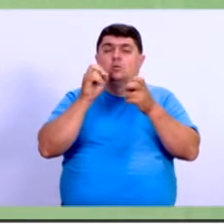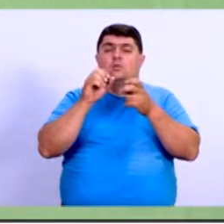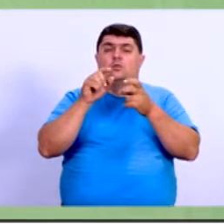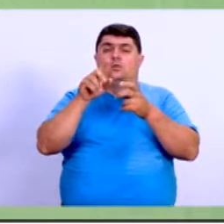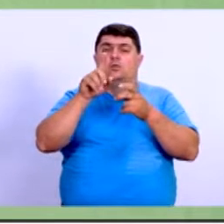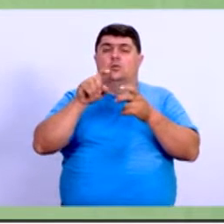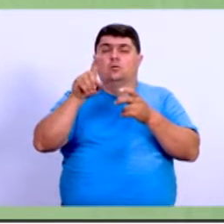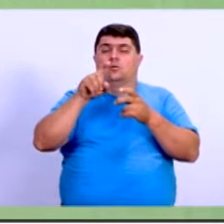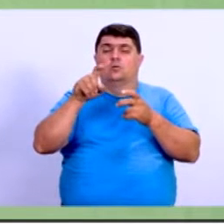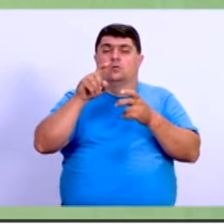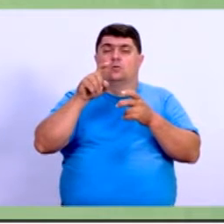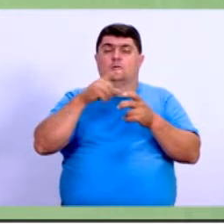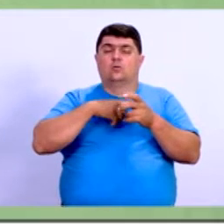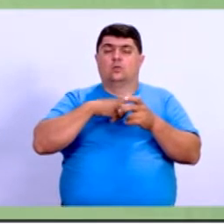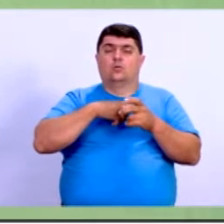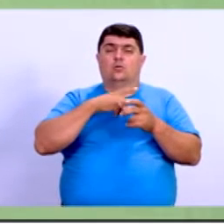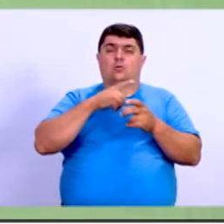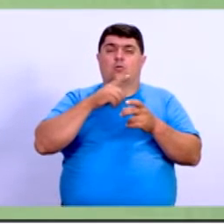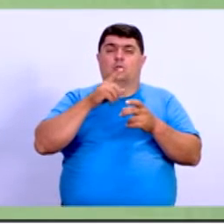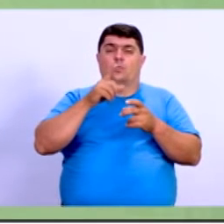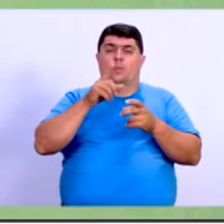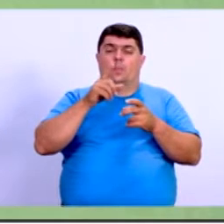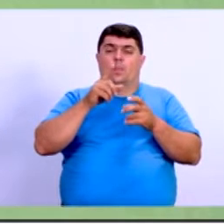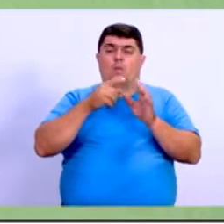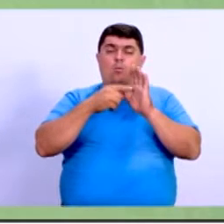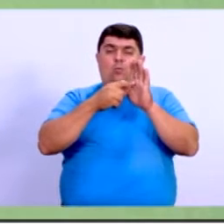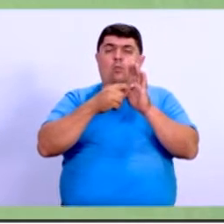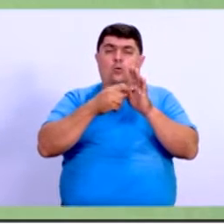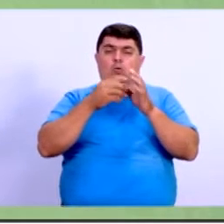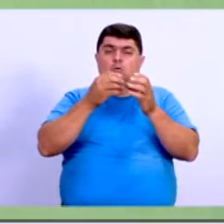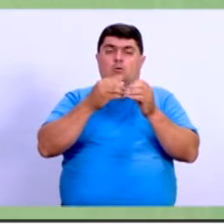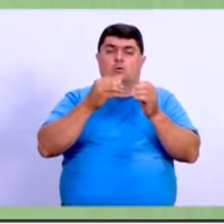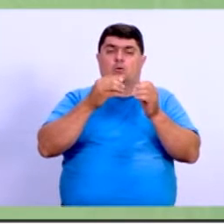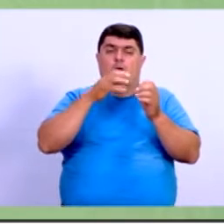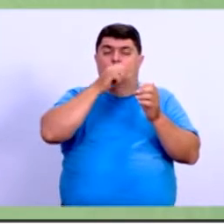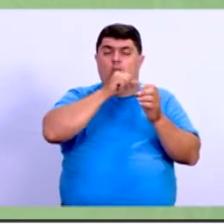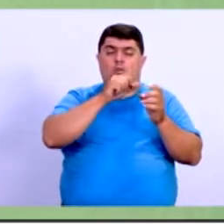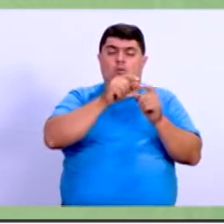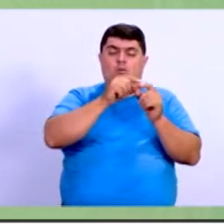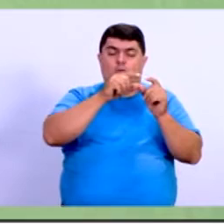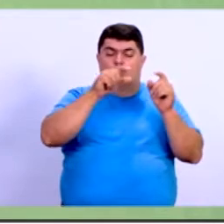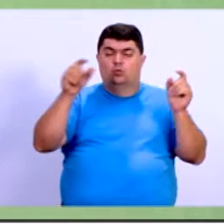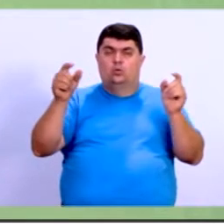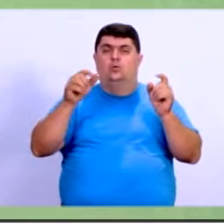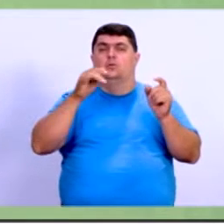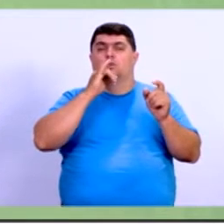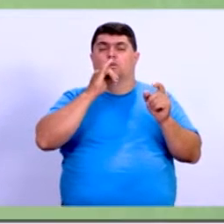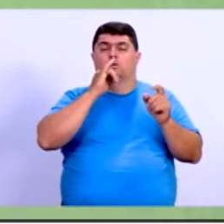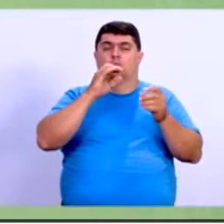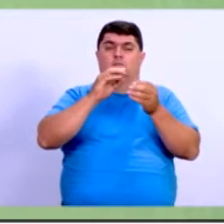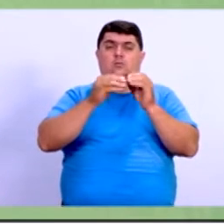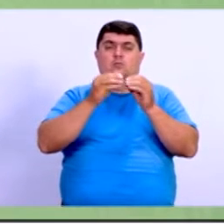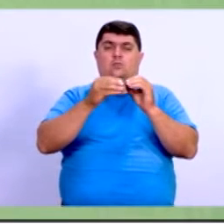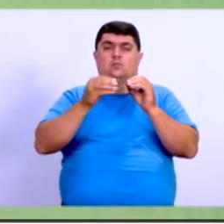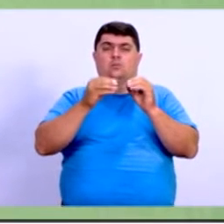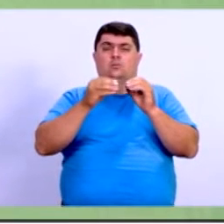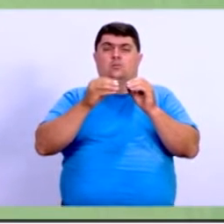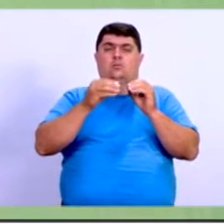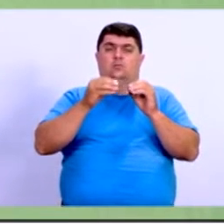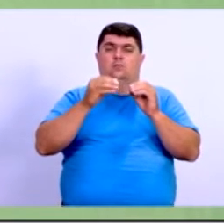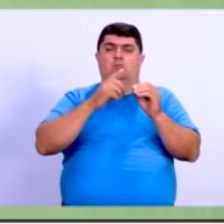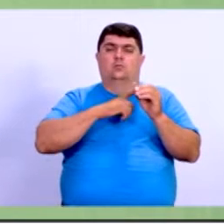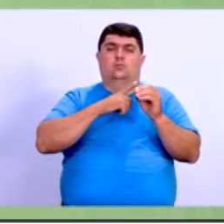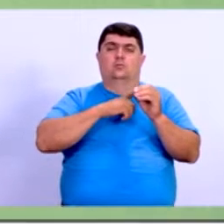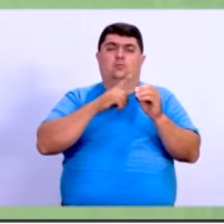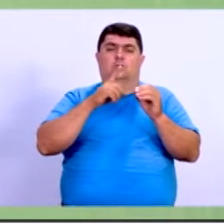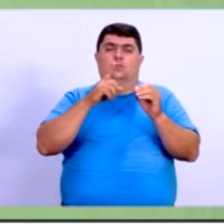Ela mostra a passagem da mensagem de um objeto para outro objeto. Por exemplo, passagem de dados do usuário para a